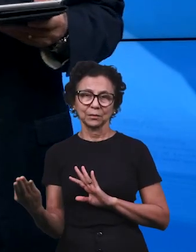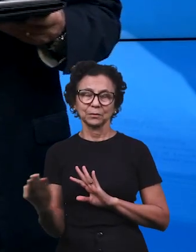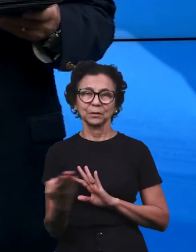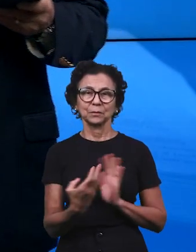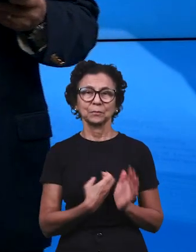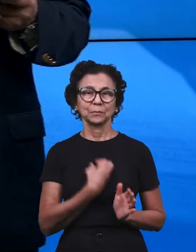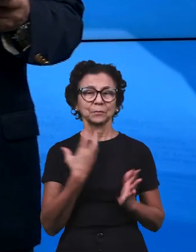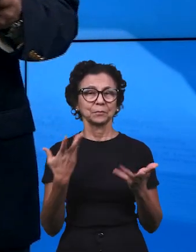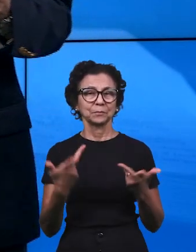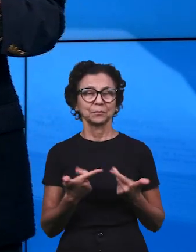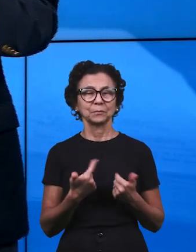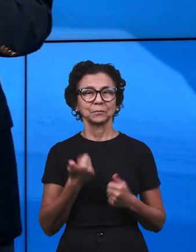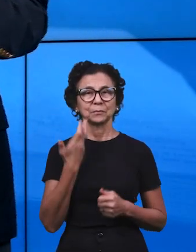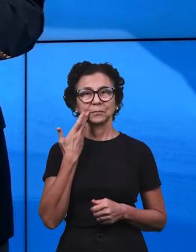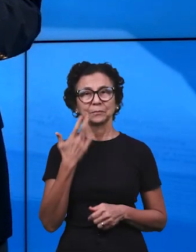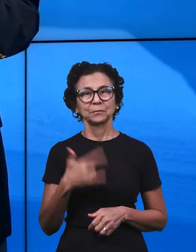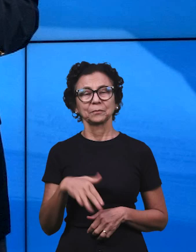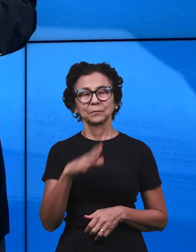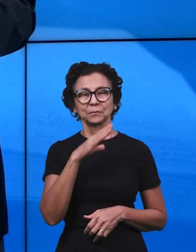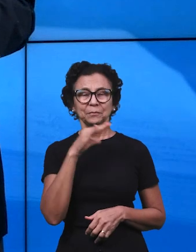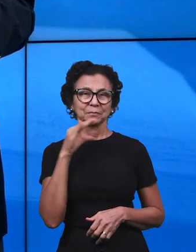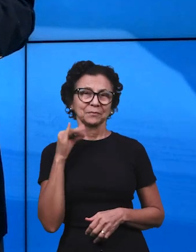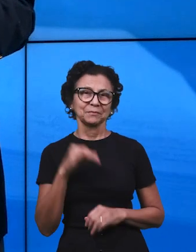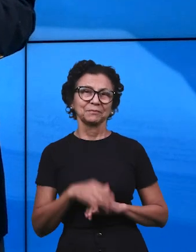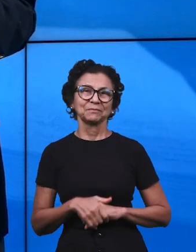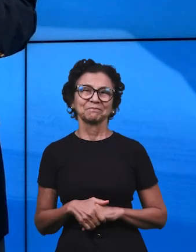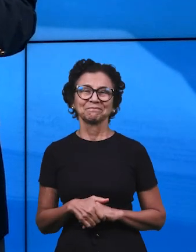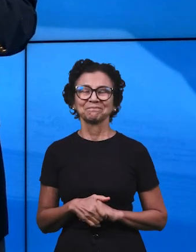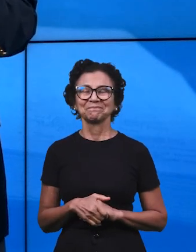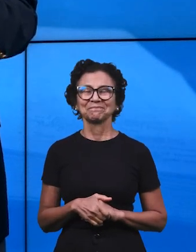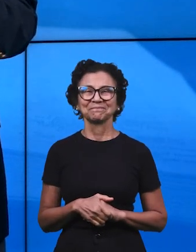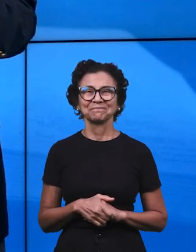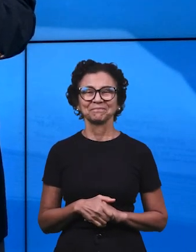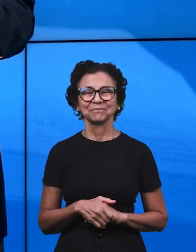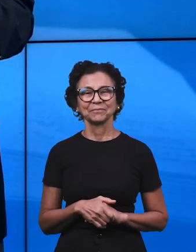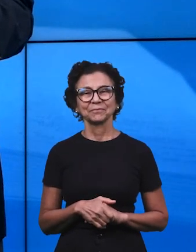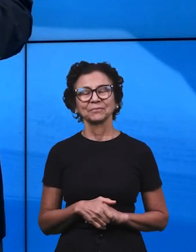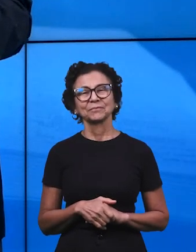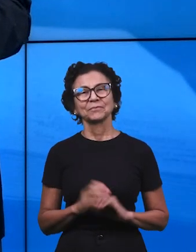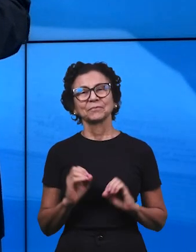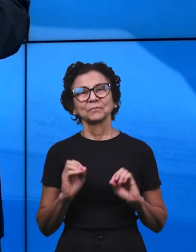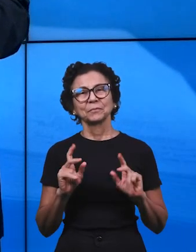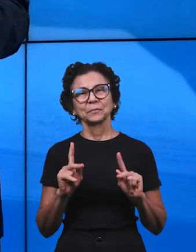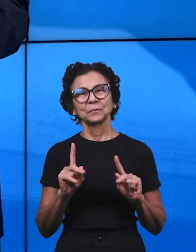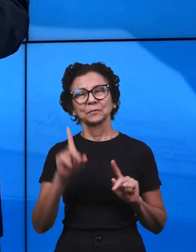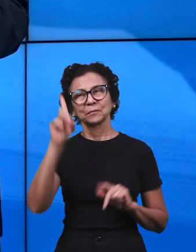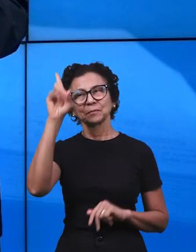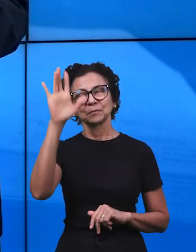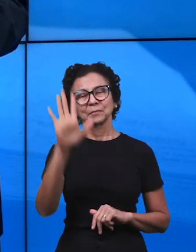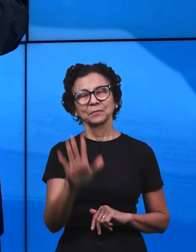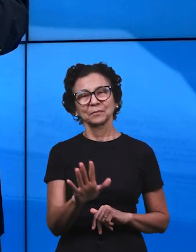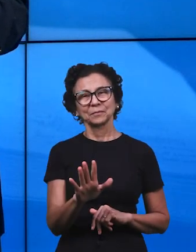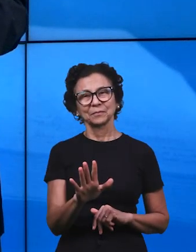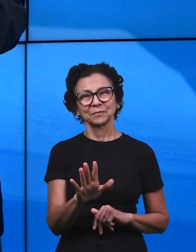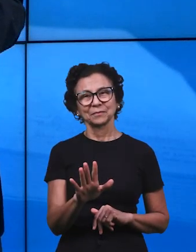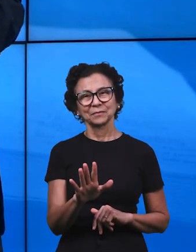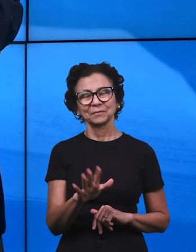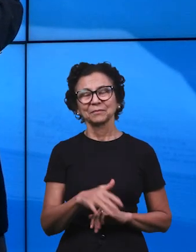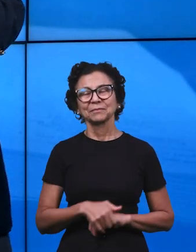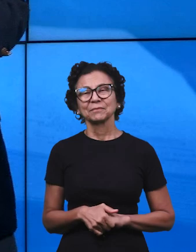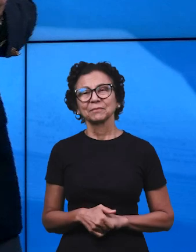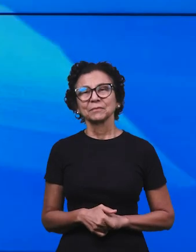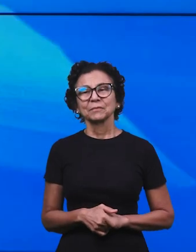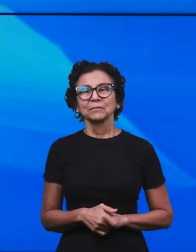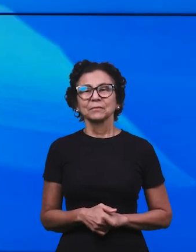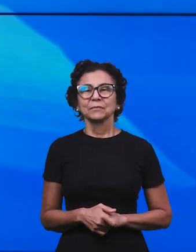maravilhosa das nossas crianças, intermediários e adolescentes nessas respostas. Muito bem, Deus abençoe vocês, viu? Glória